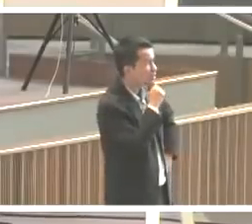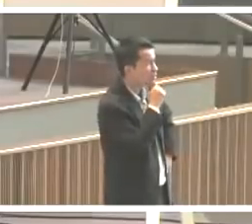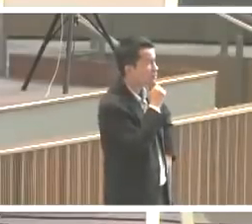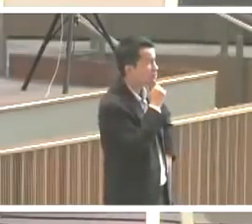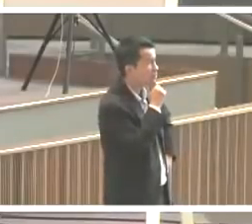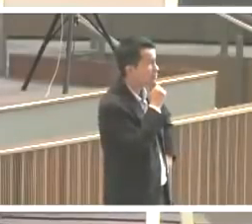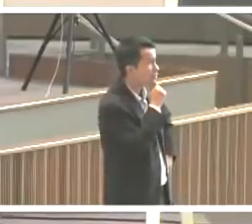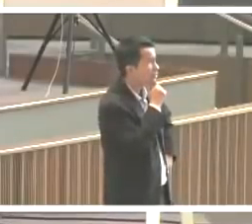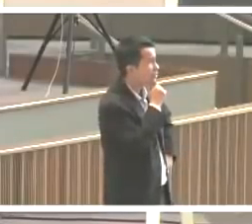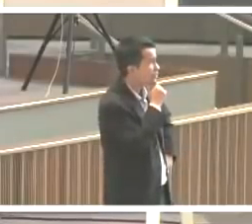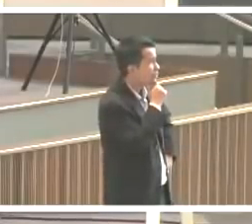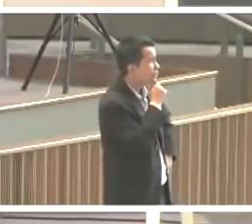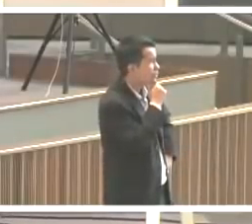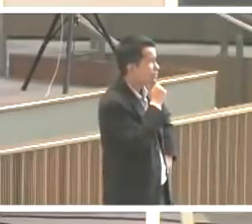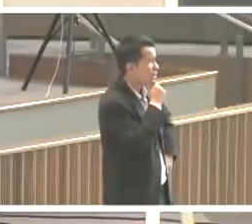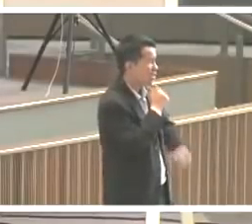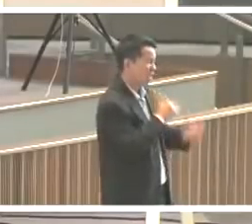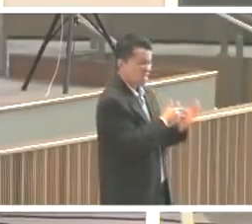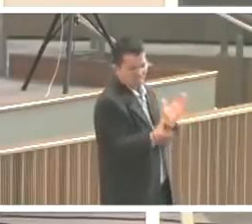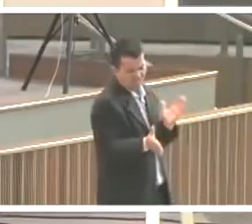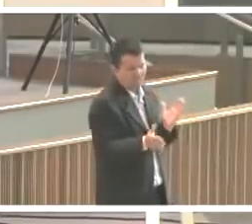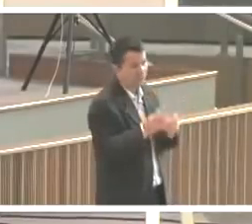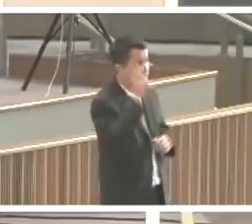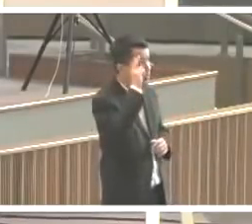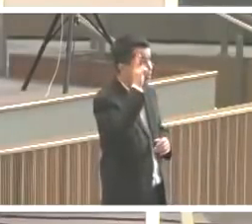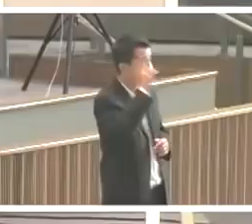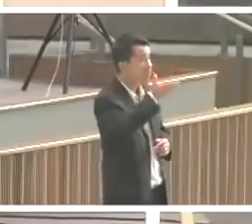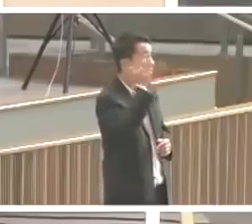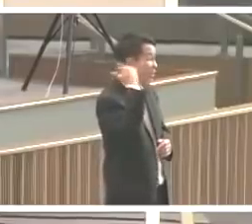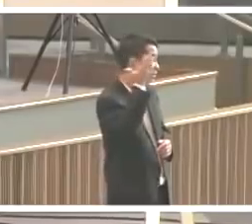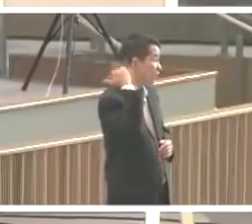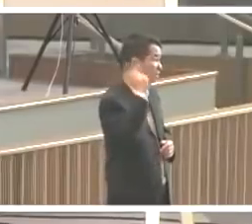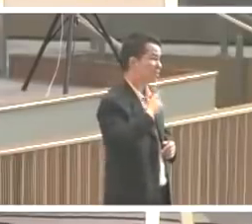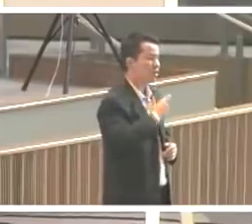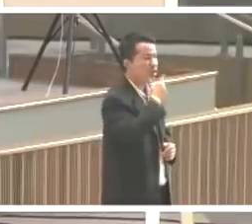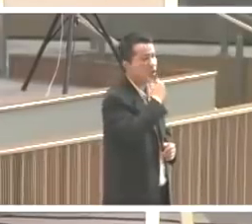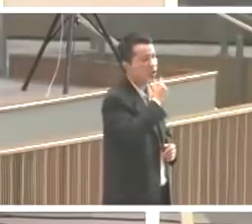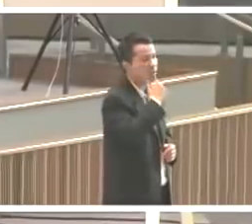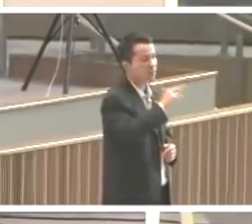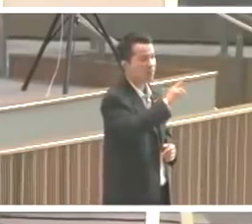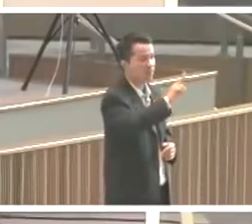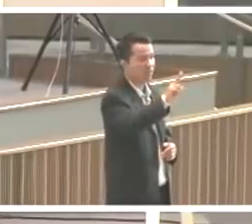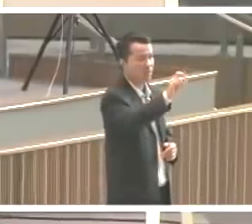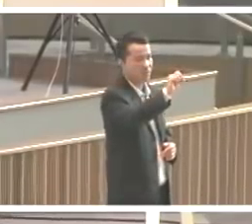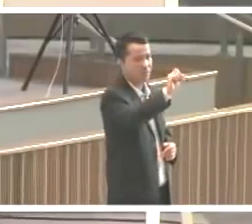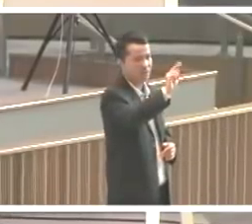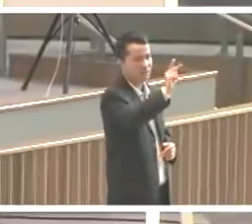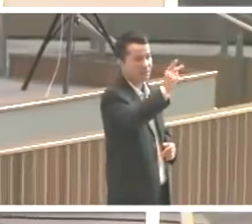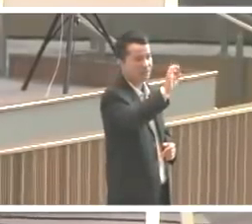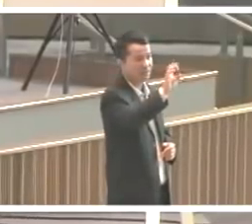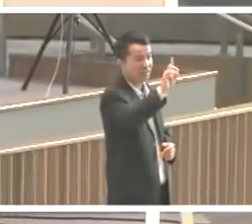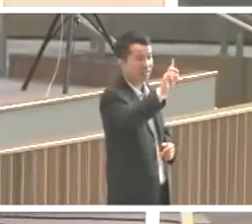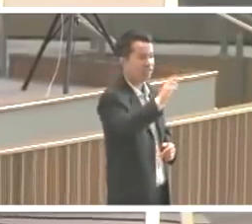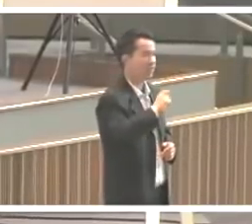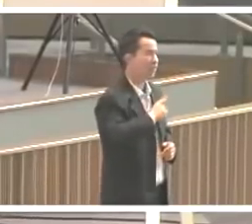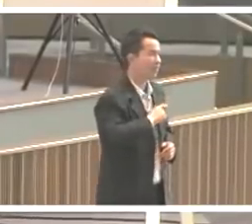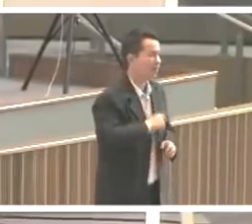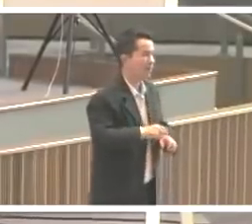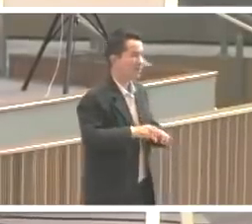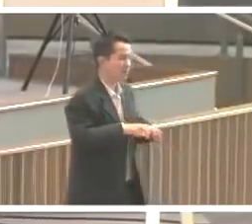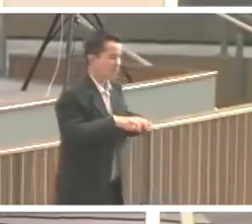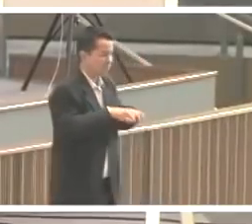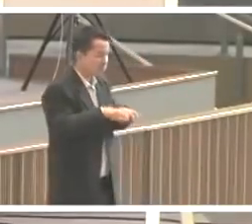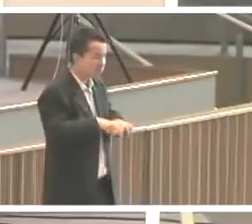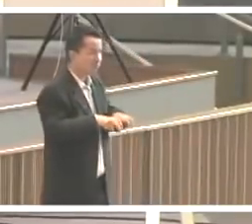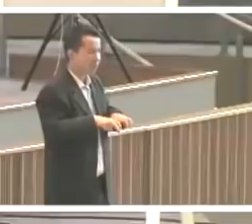de um testemunho que o Dr. Russell Shedd deu, de uma viagem que ele estava fazendo e sentou-se do lado de uma pessoa e